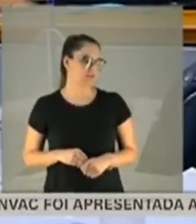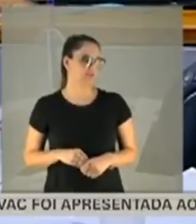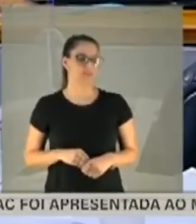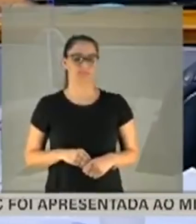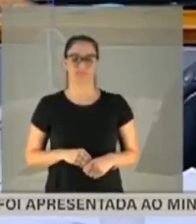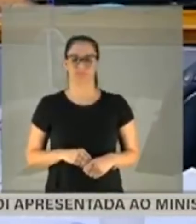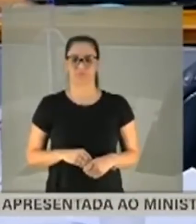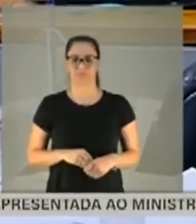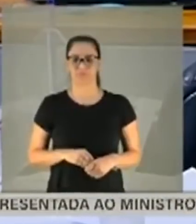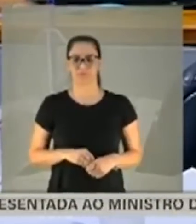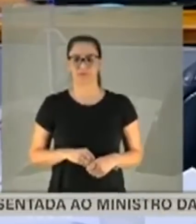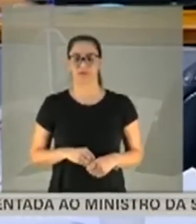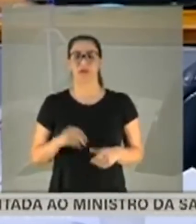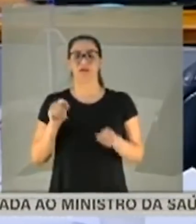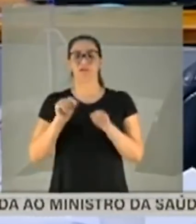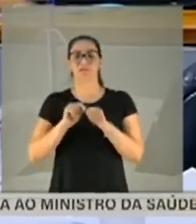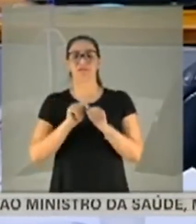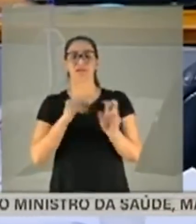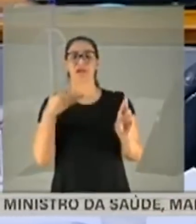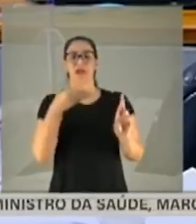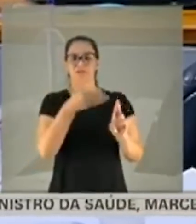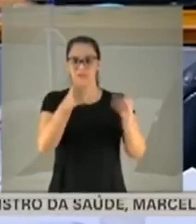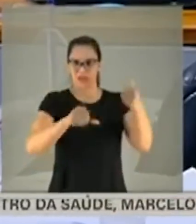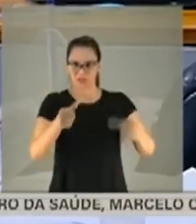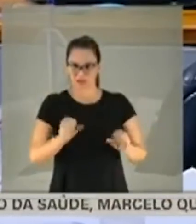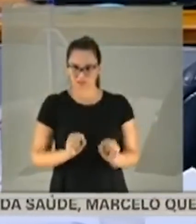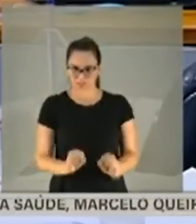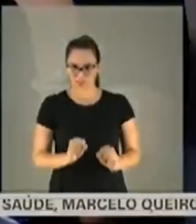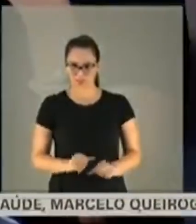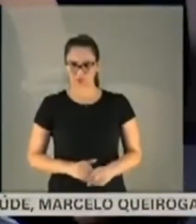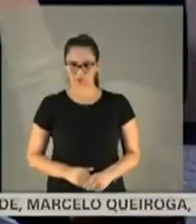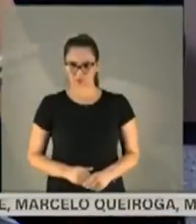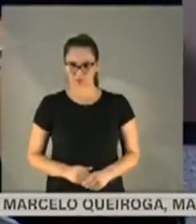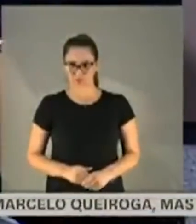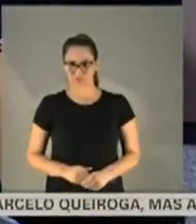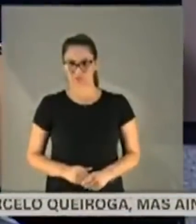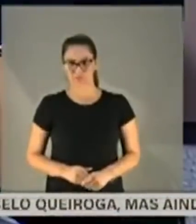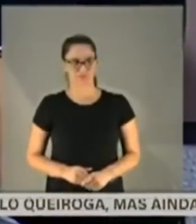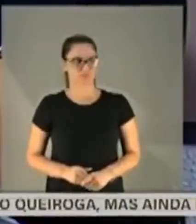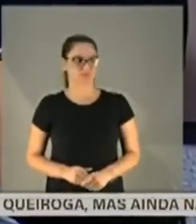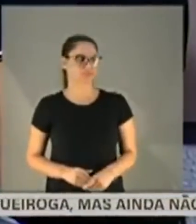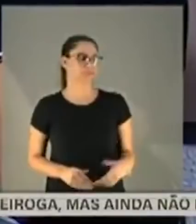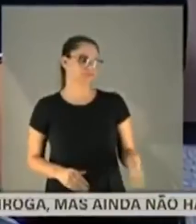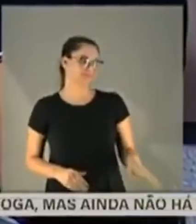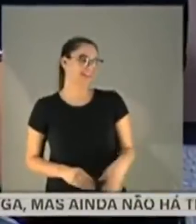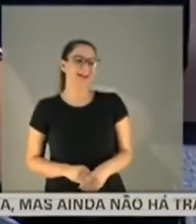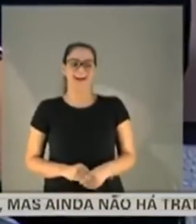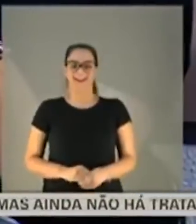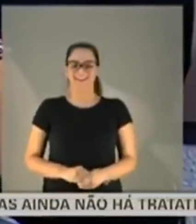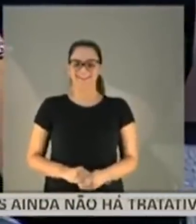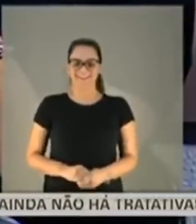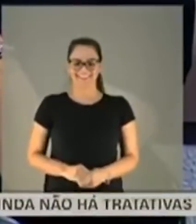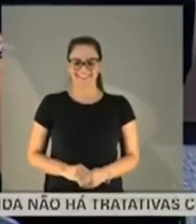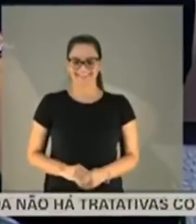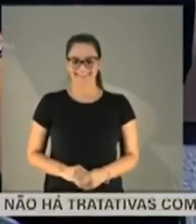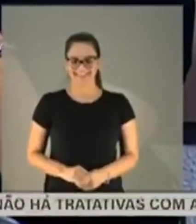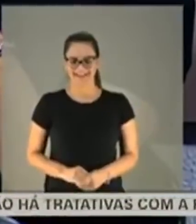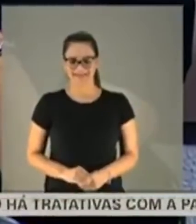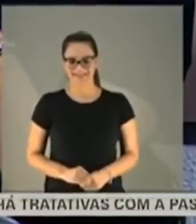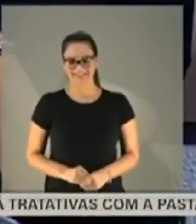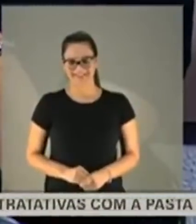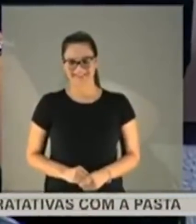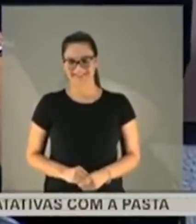laboratório independente fizesse a referida análise Senador essas células são células disponíveis comercialmente